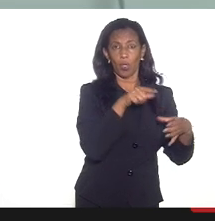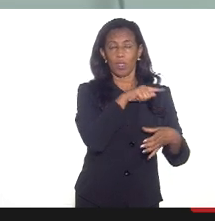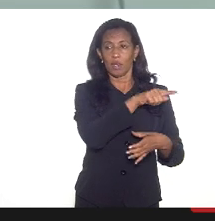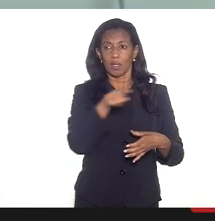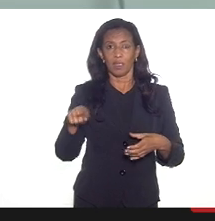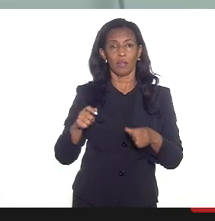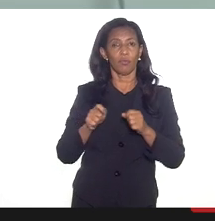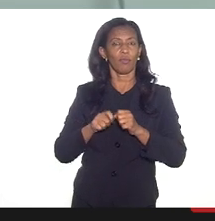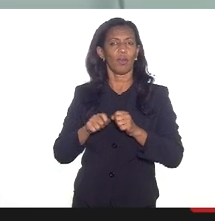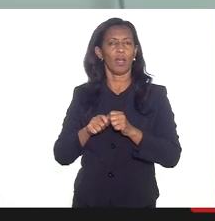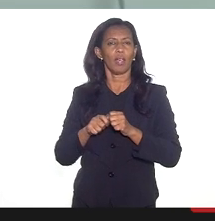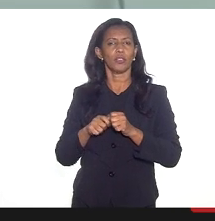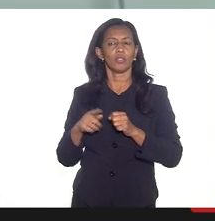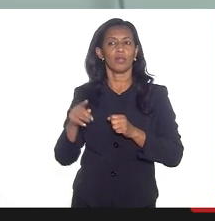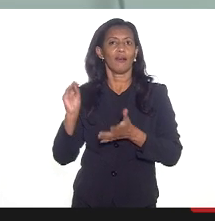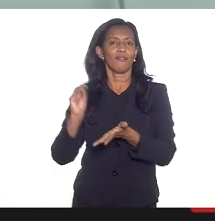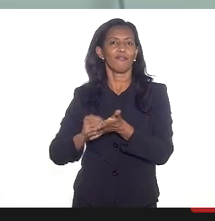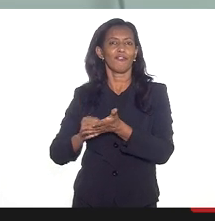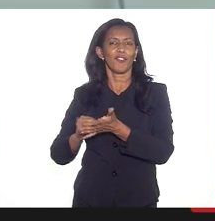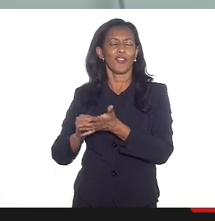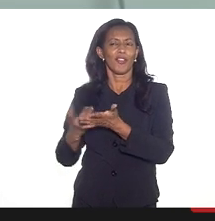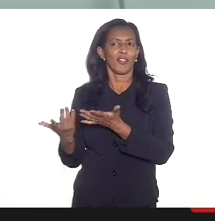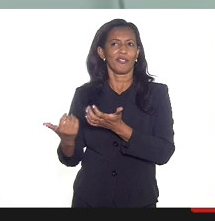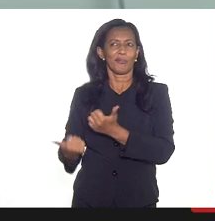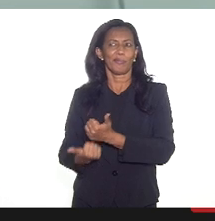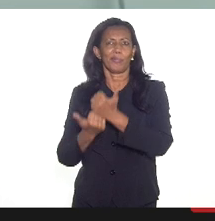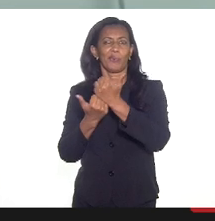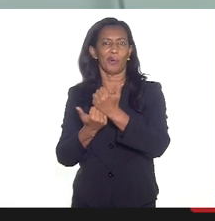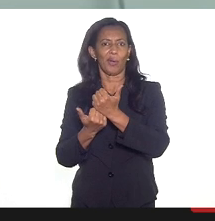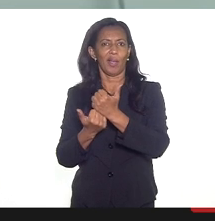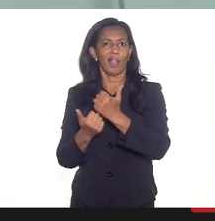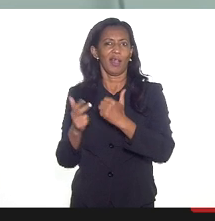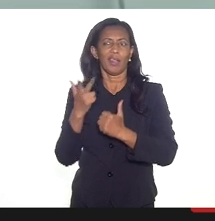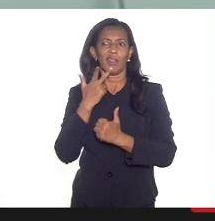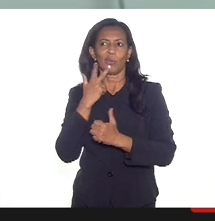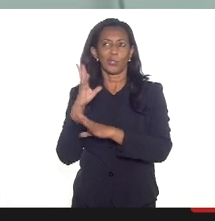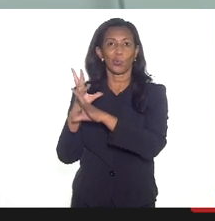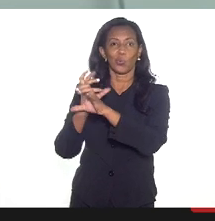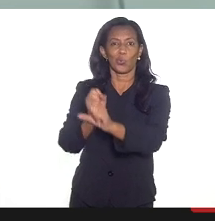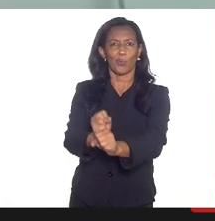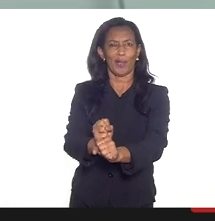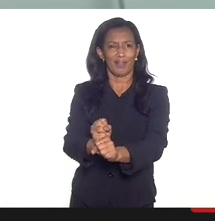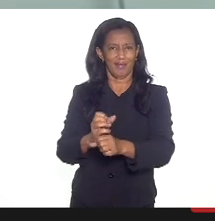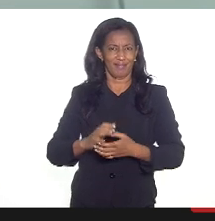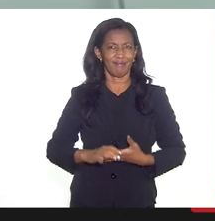sejam representadas, não sejam ouvidas e não sejam contabilizadas.